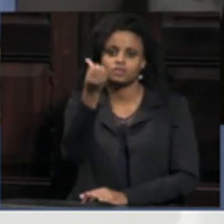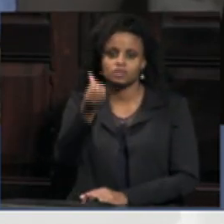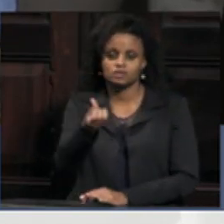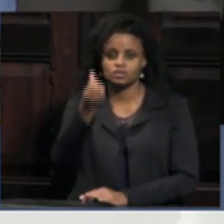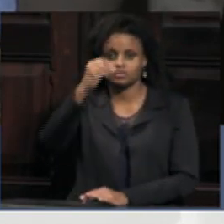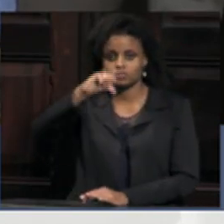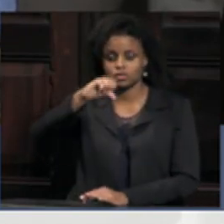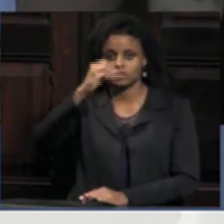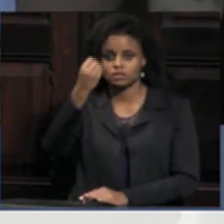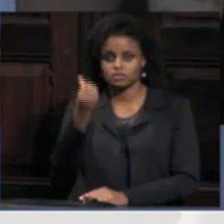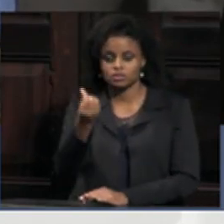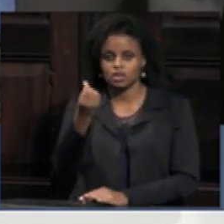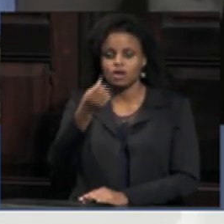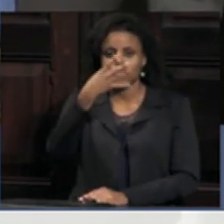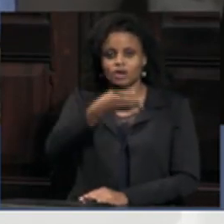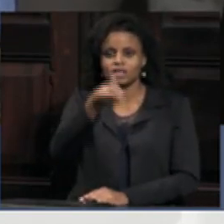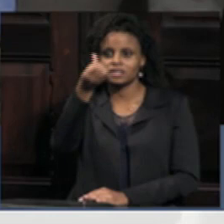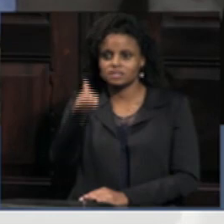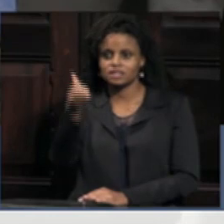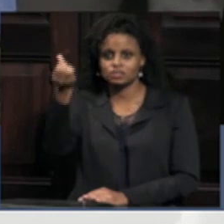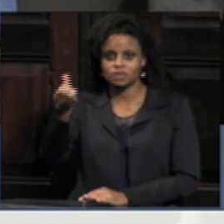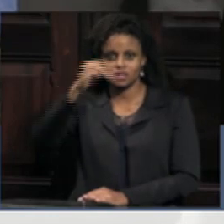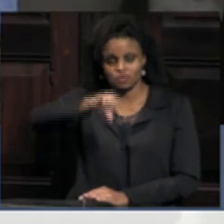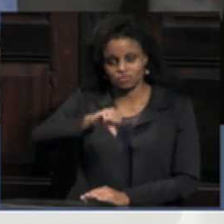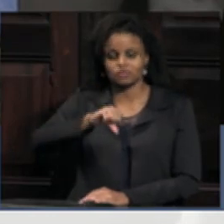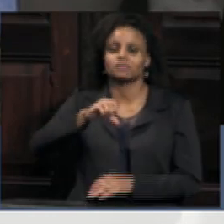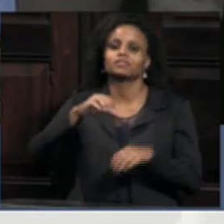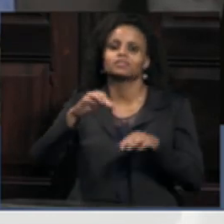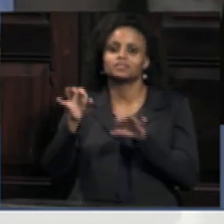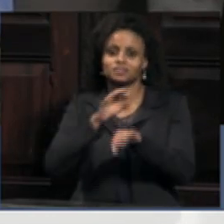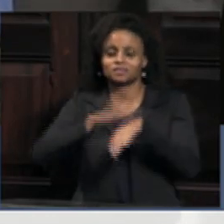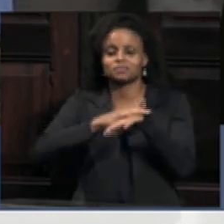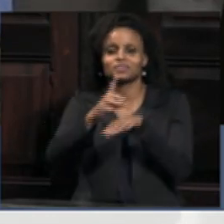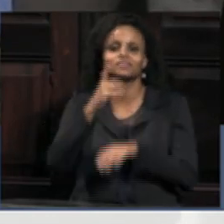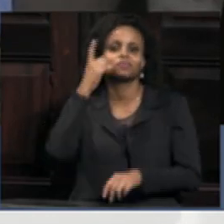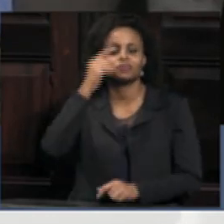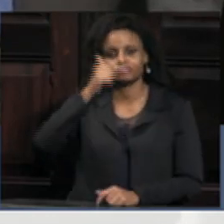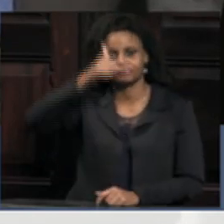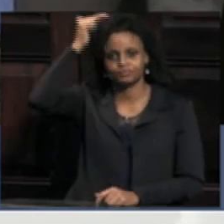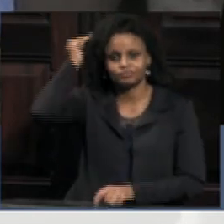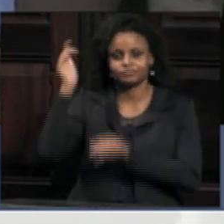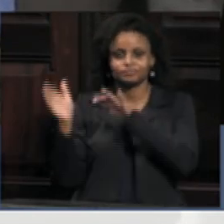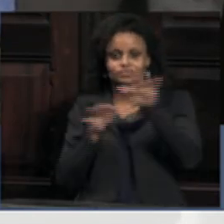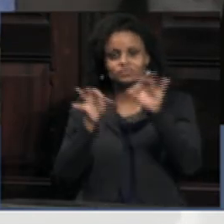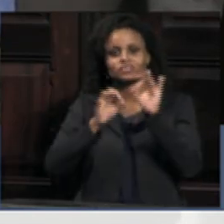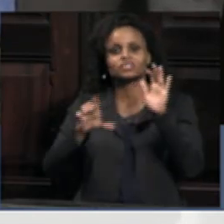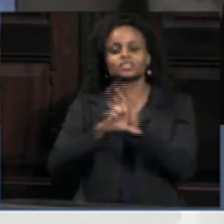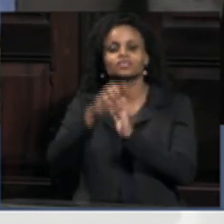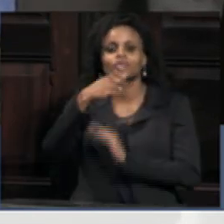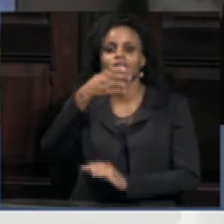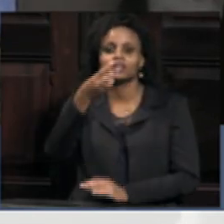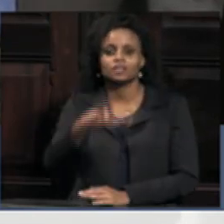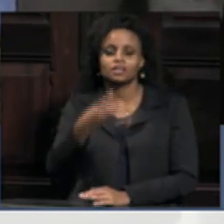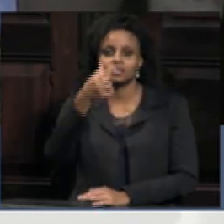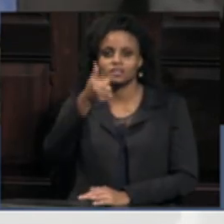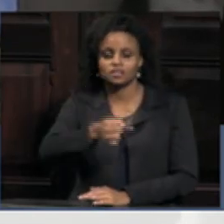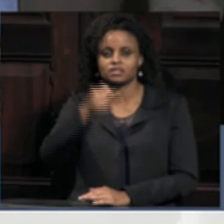4369-A/2018, autoria do deputado Paulo Ramos. Veto total oposto ao projeto de lei